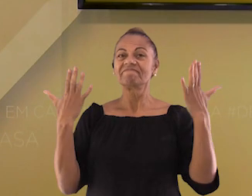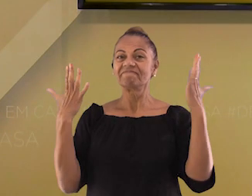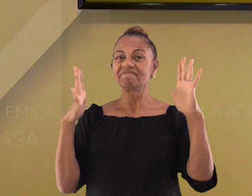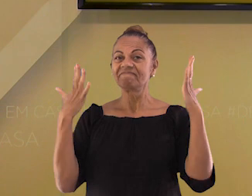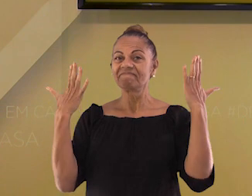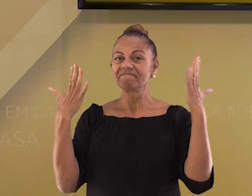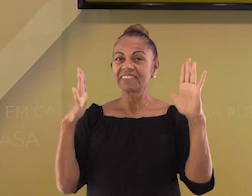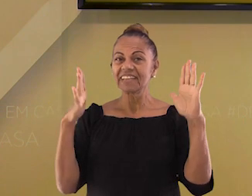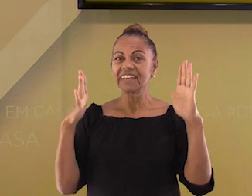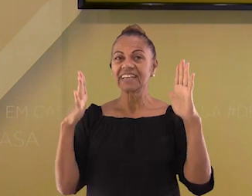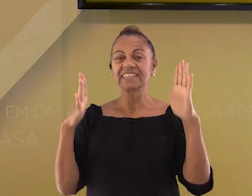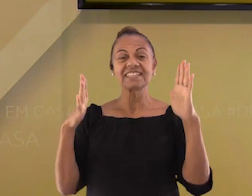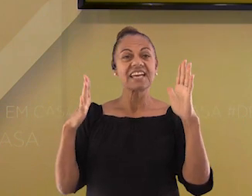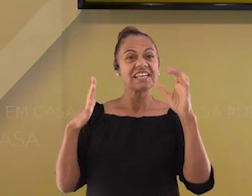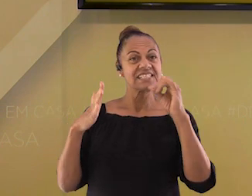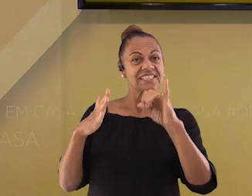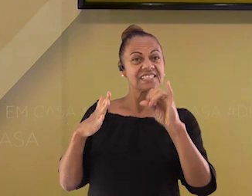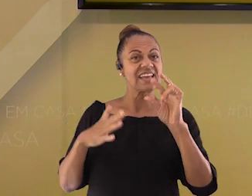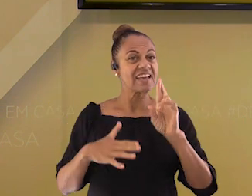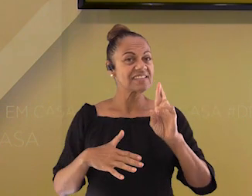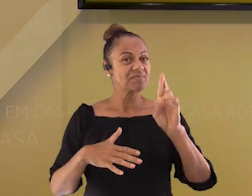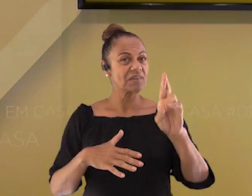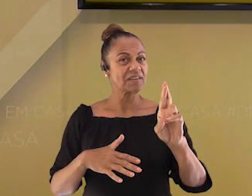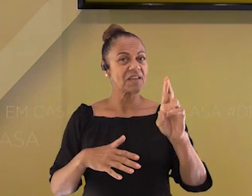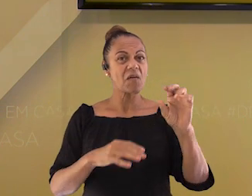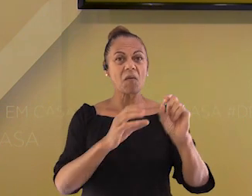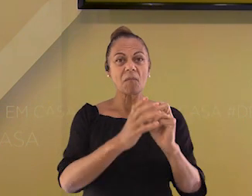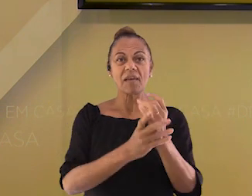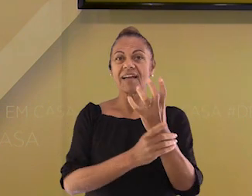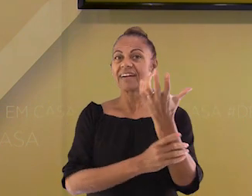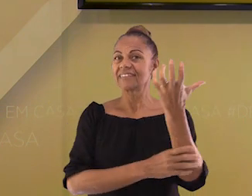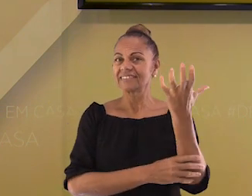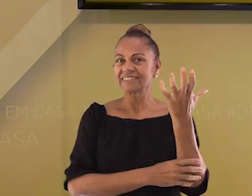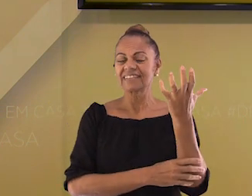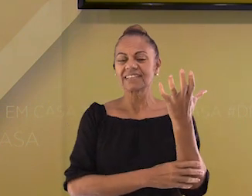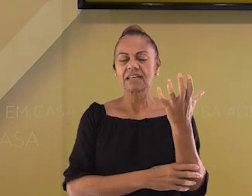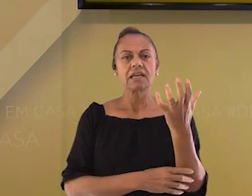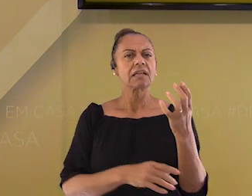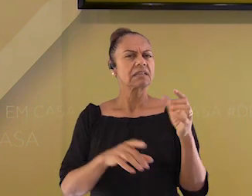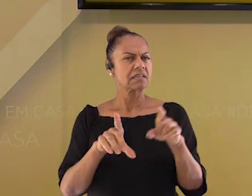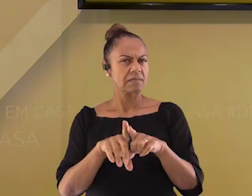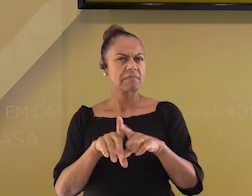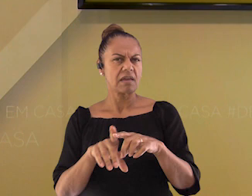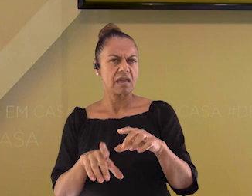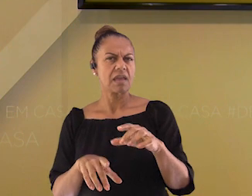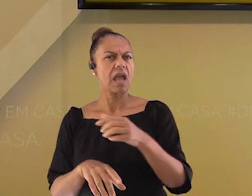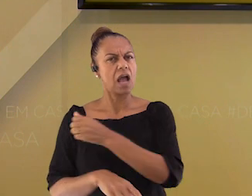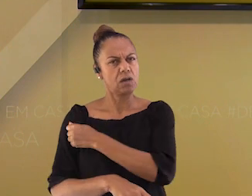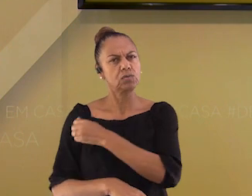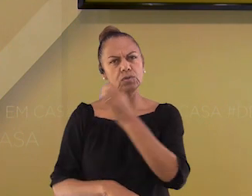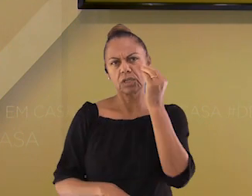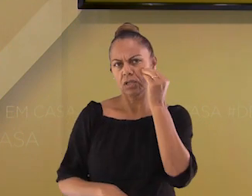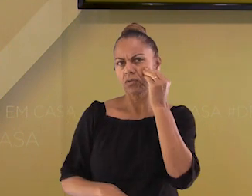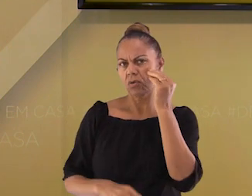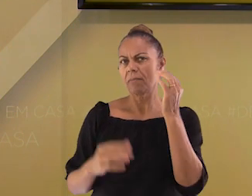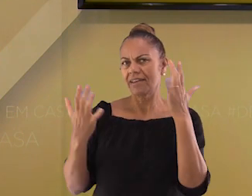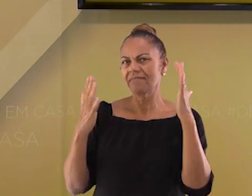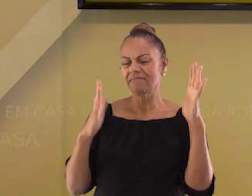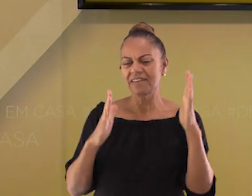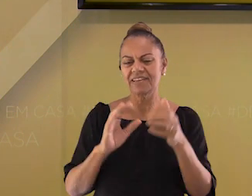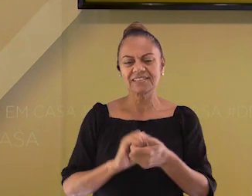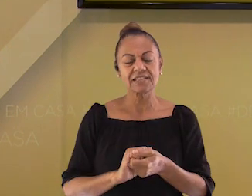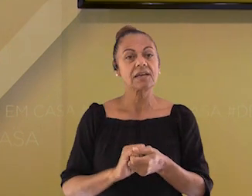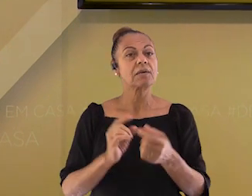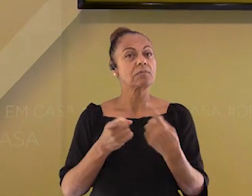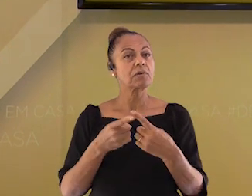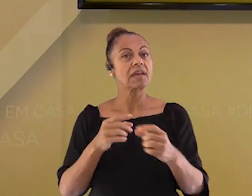Muito bem! Para quem respondeu, plantas! Para aqueles que tentaram, também! As plantas